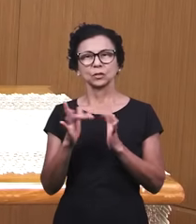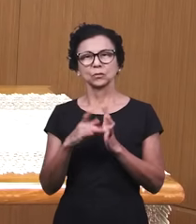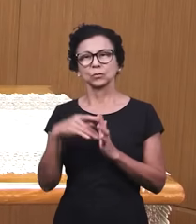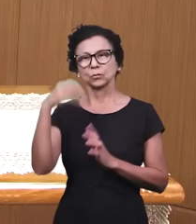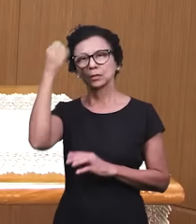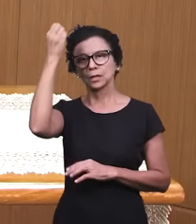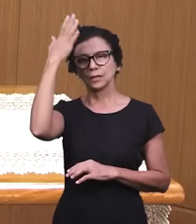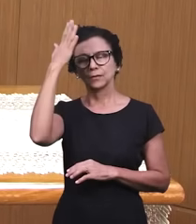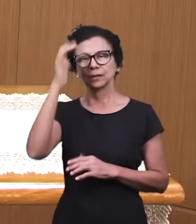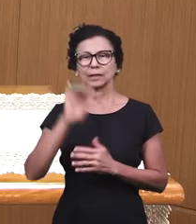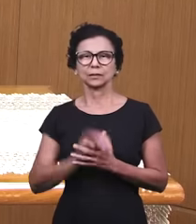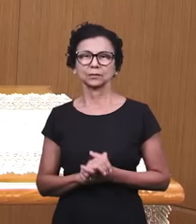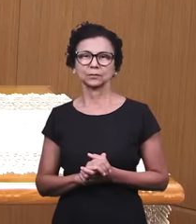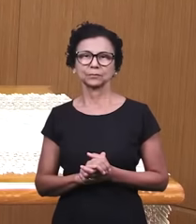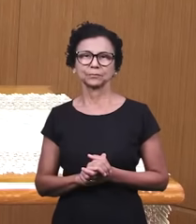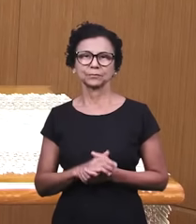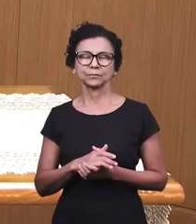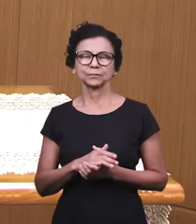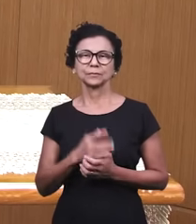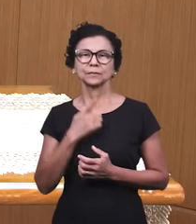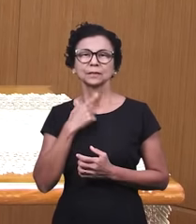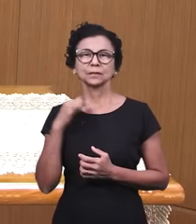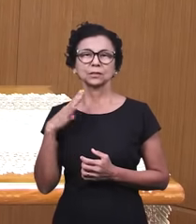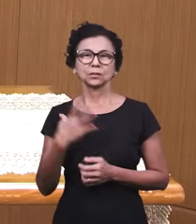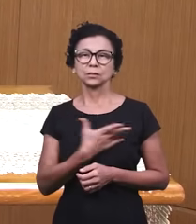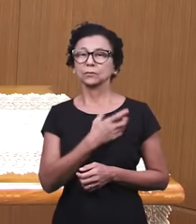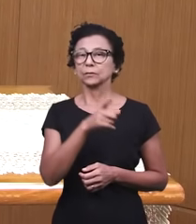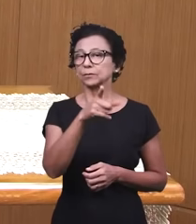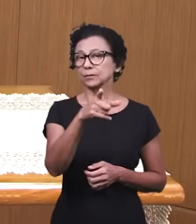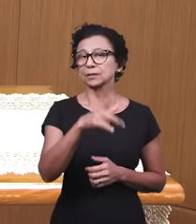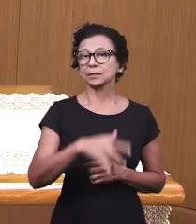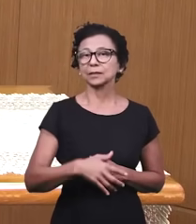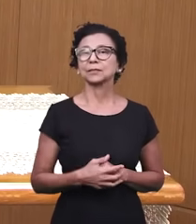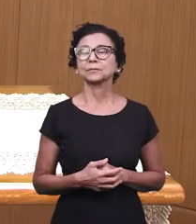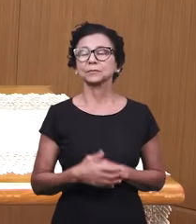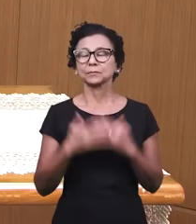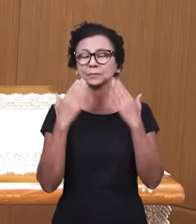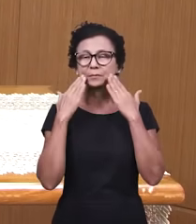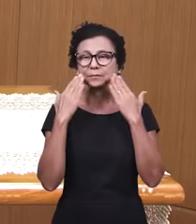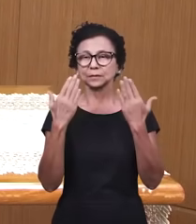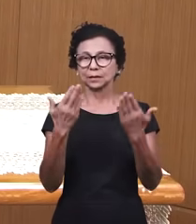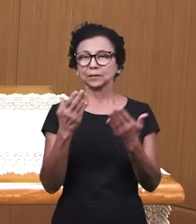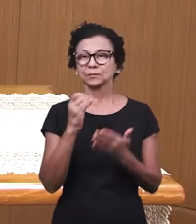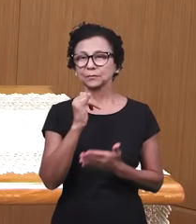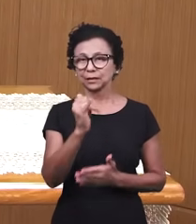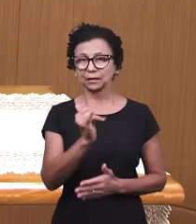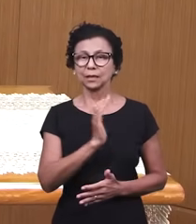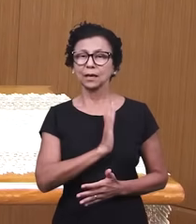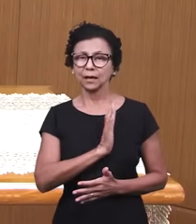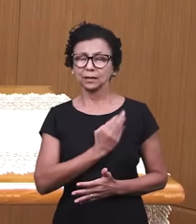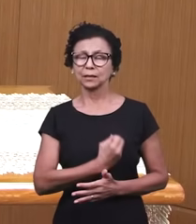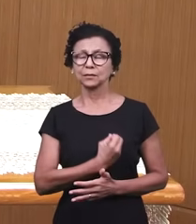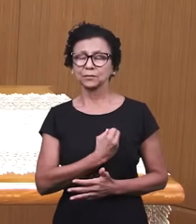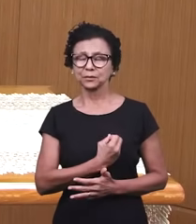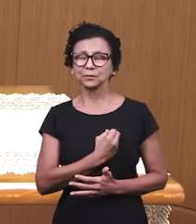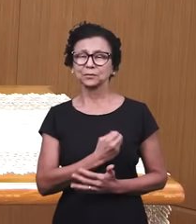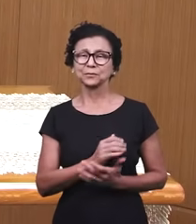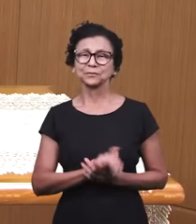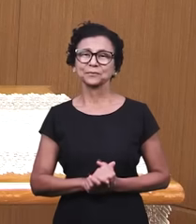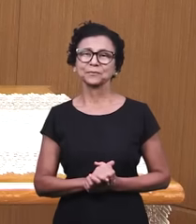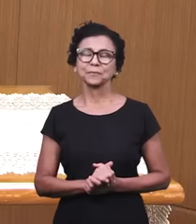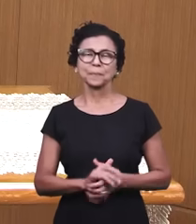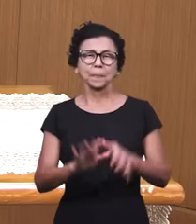alcançando muitos nesta hora, pelo poder da palavra do Senhor. Feche os seus olhos nesta